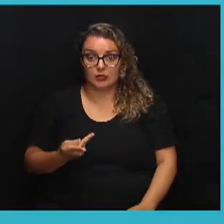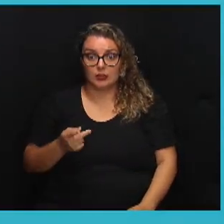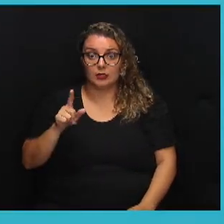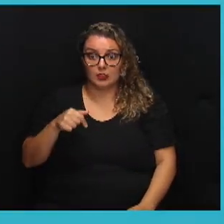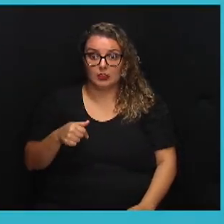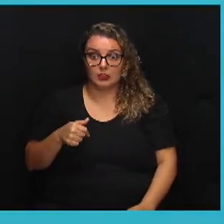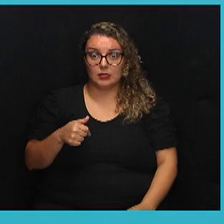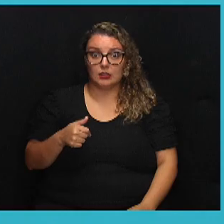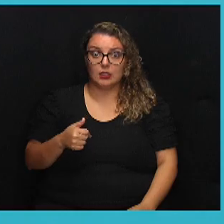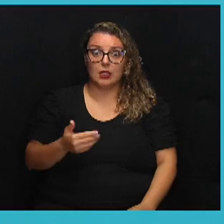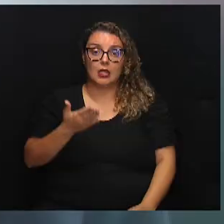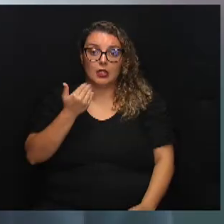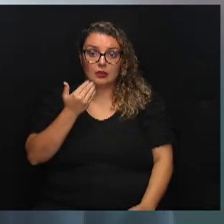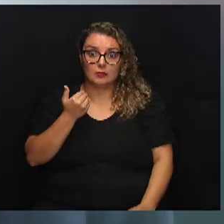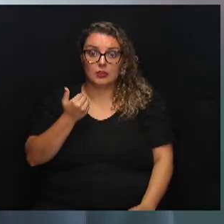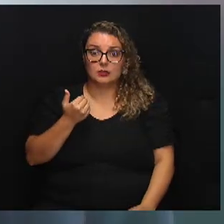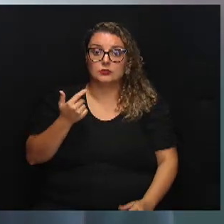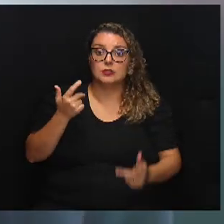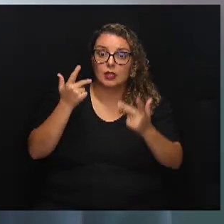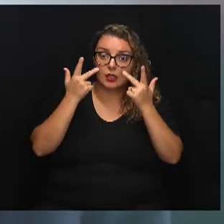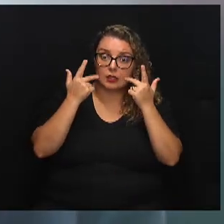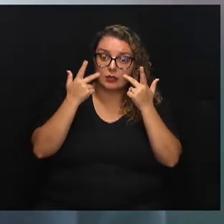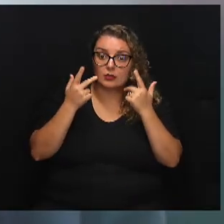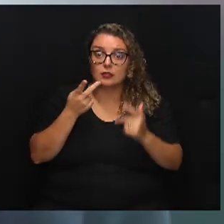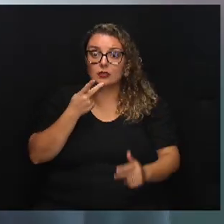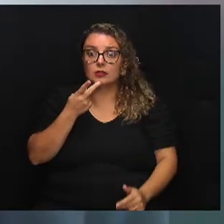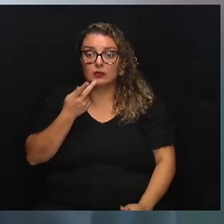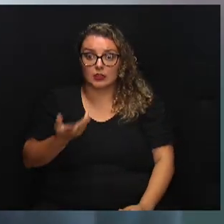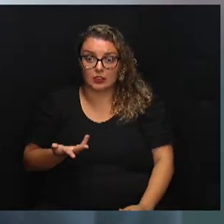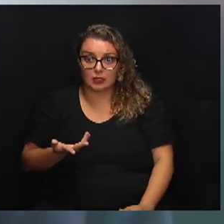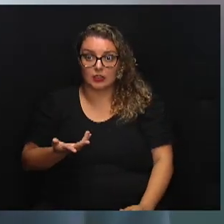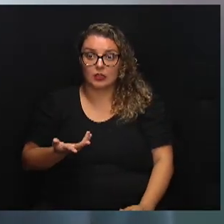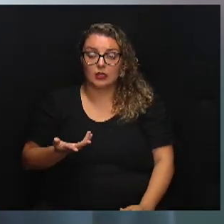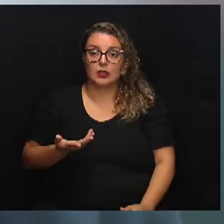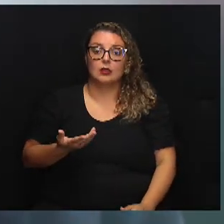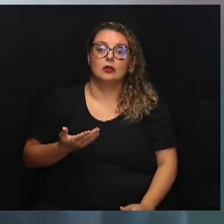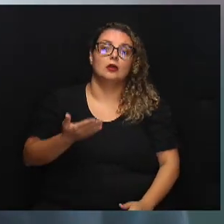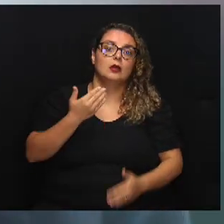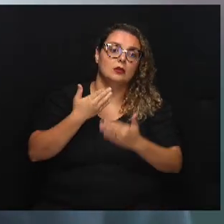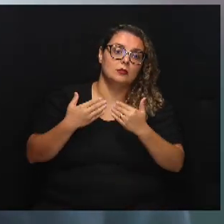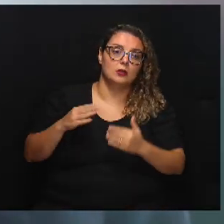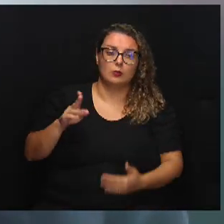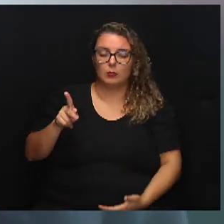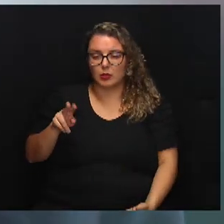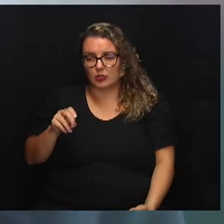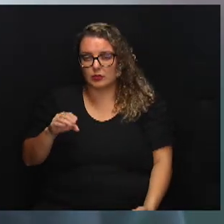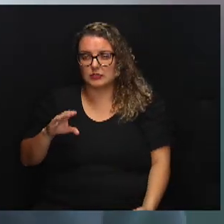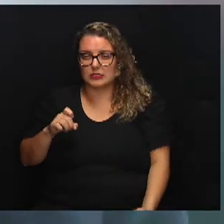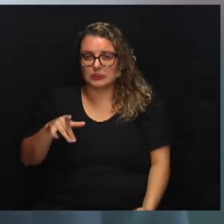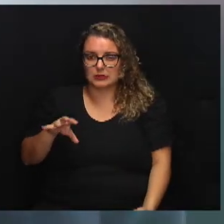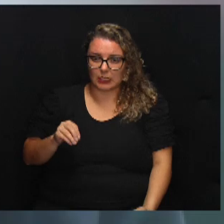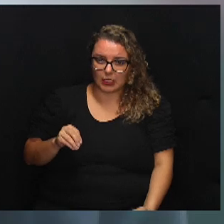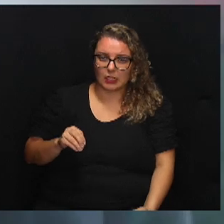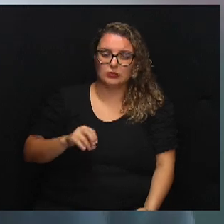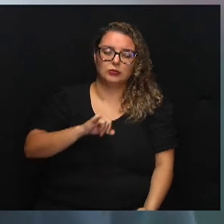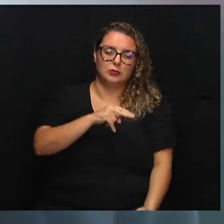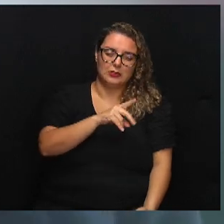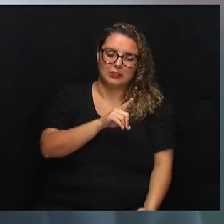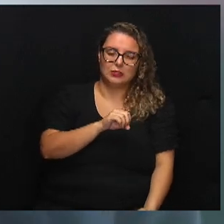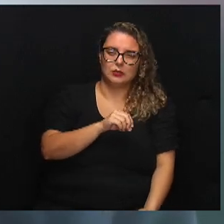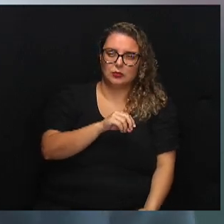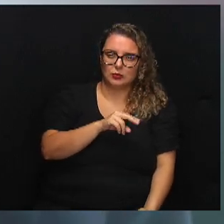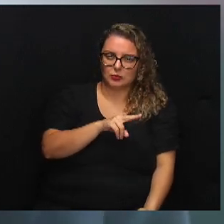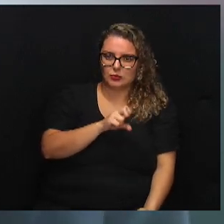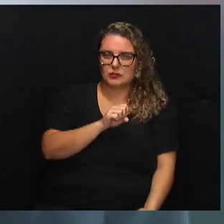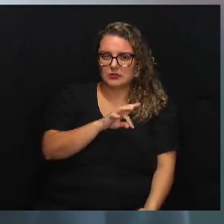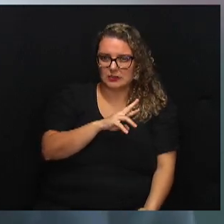in natura. Então, hoje se fala muito, não é, em alimentos processados, alimentos industrializados, mas aquela